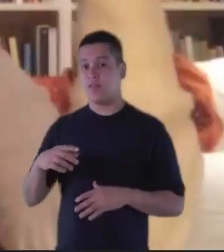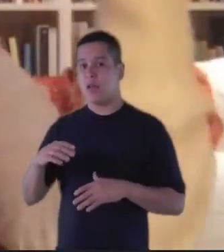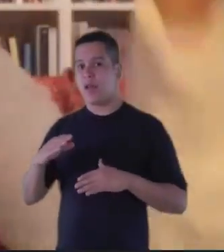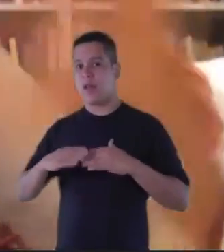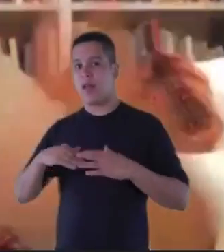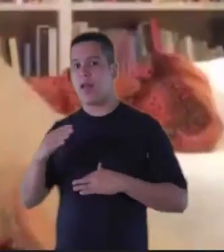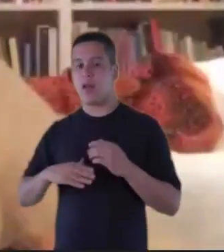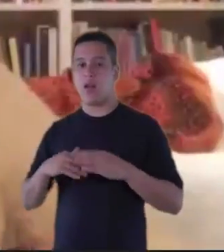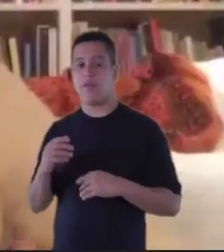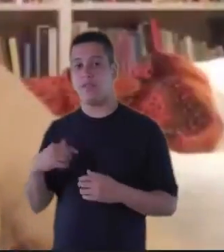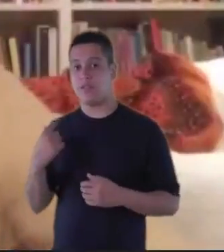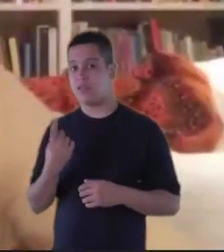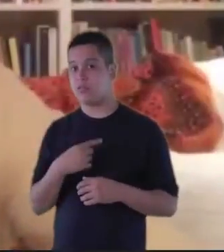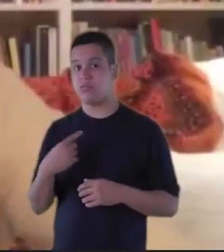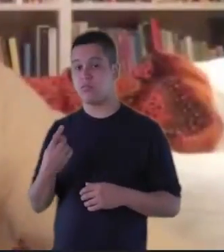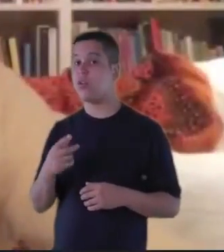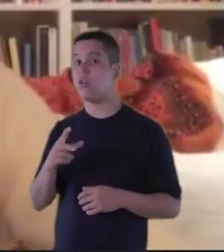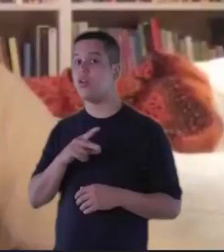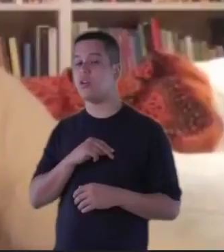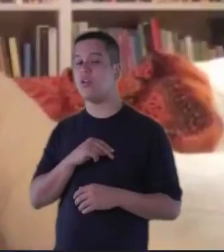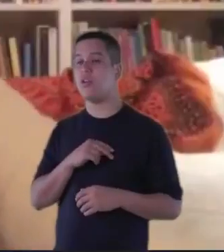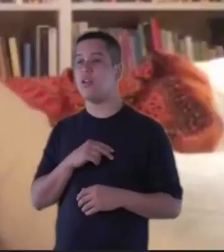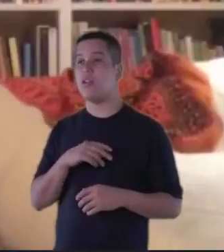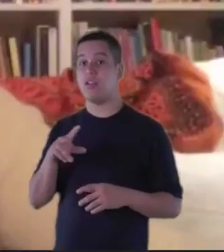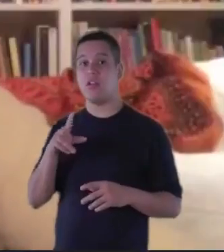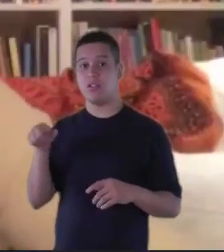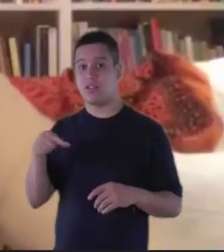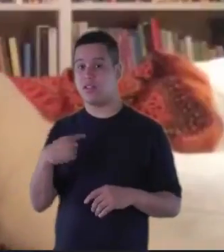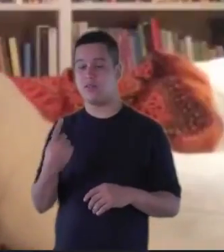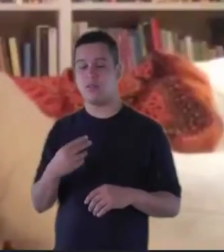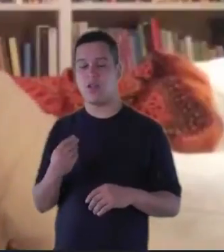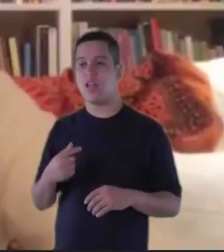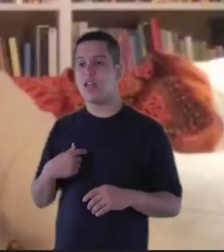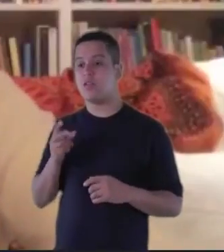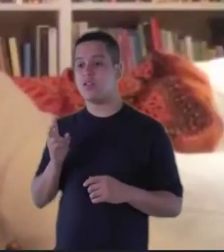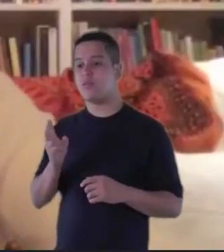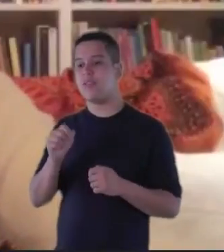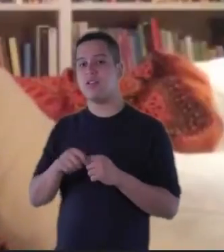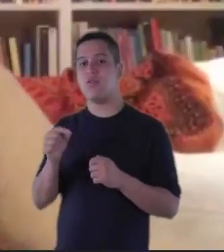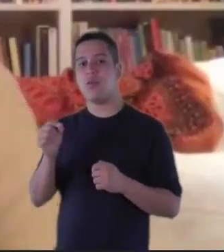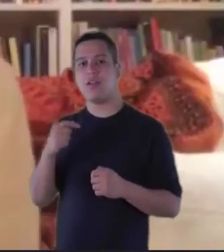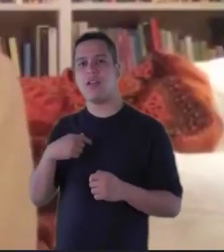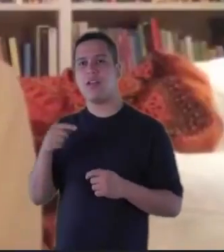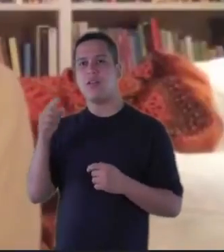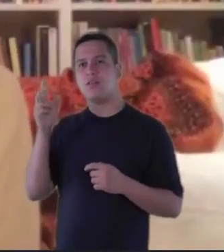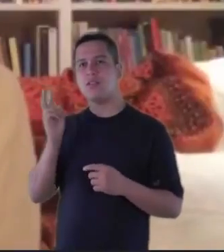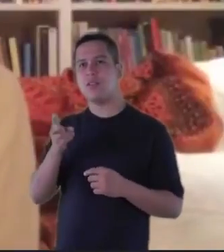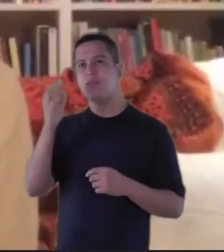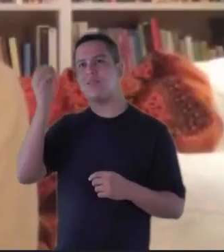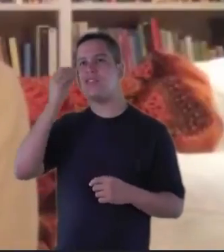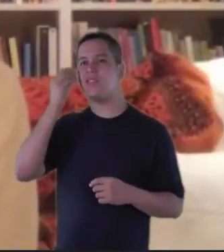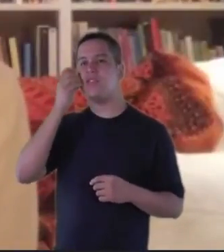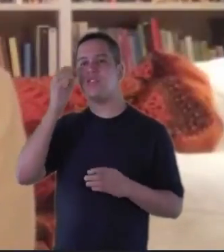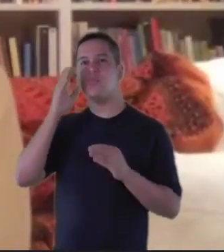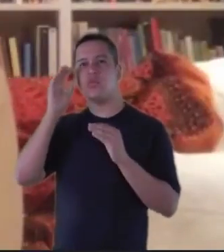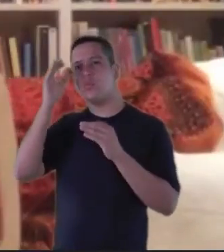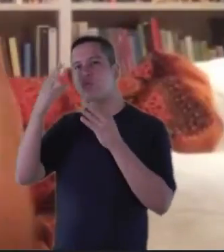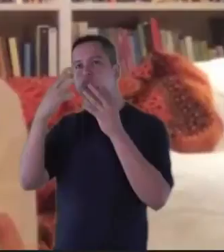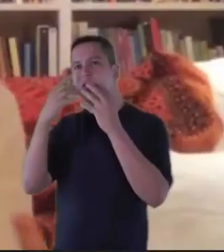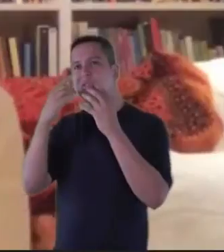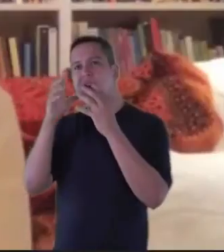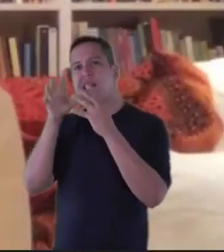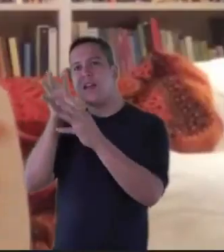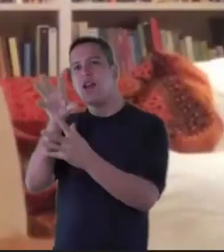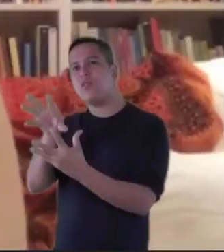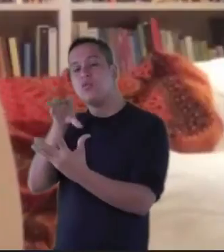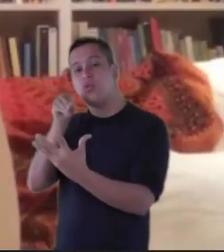realmente invocar um personagem. Assim, eu me imaginava sendo aquela personagem e tal. Quando eu fui chamada para fazer o filme, e as